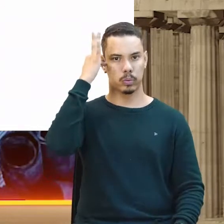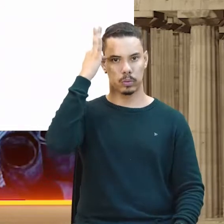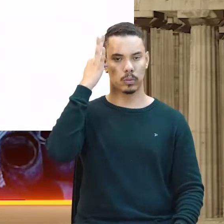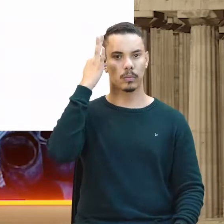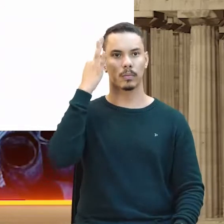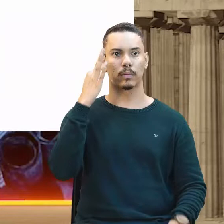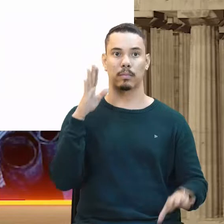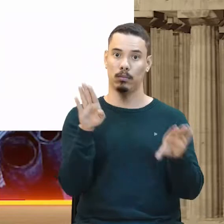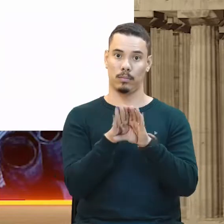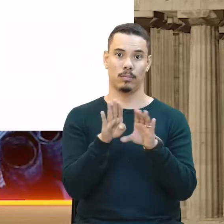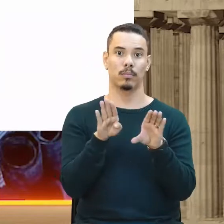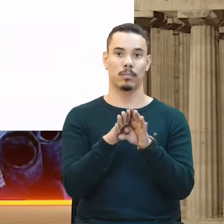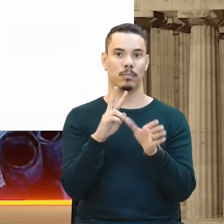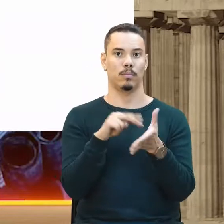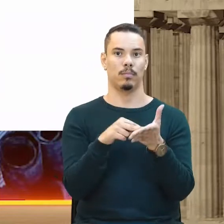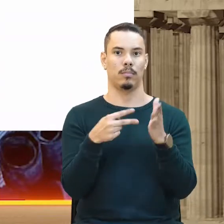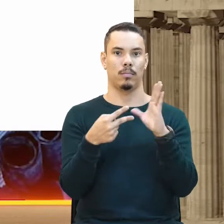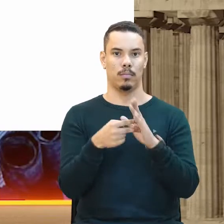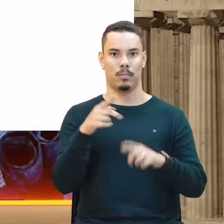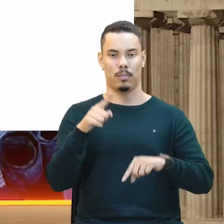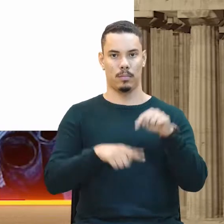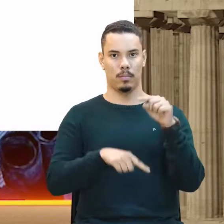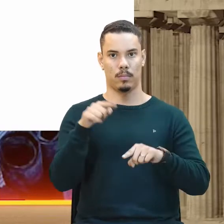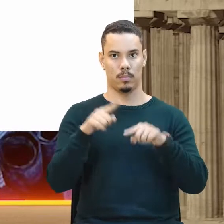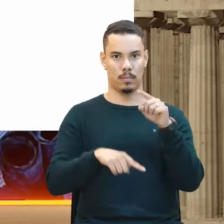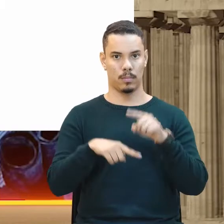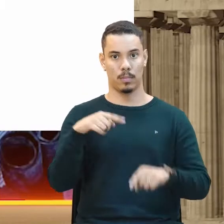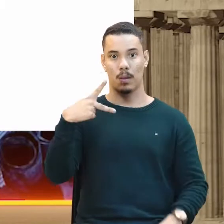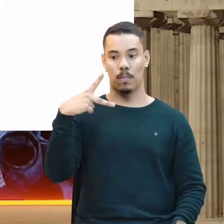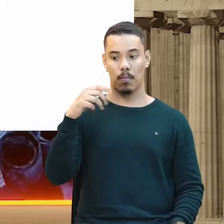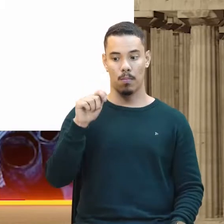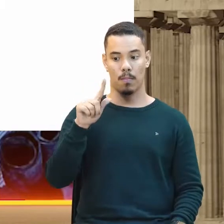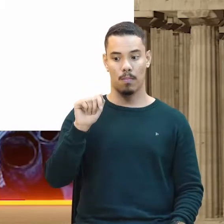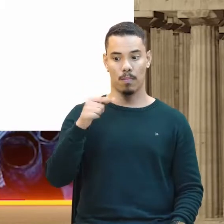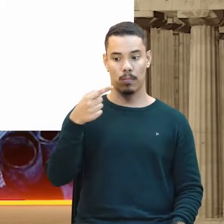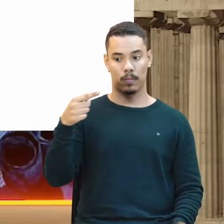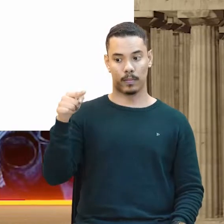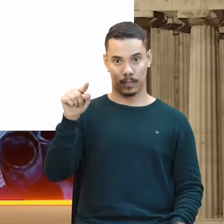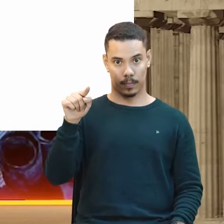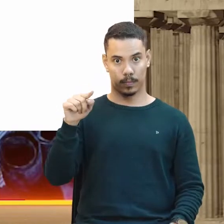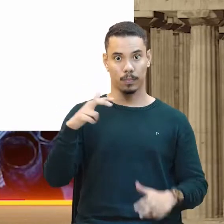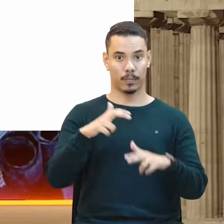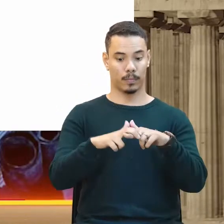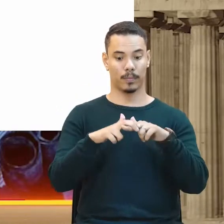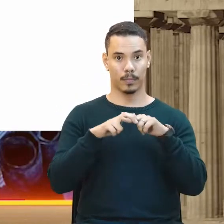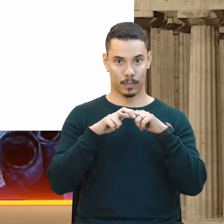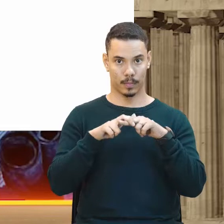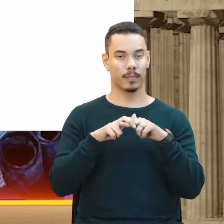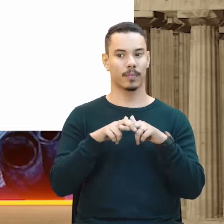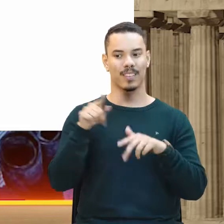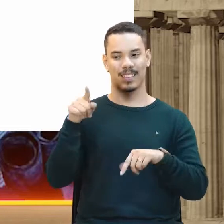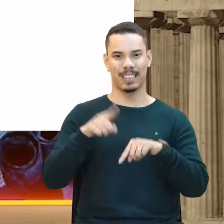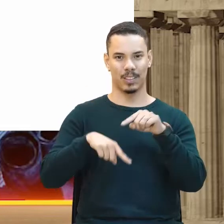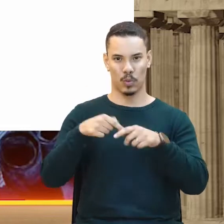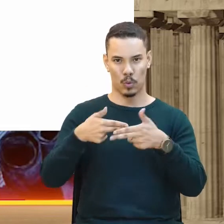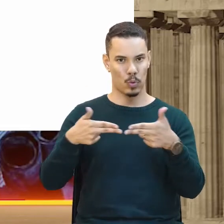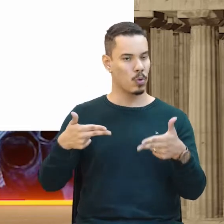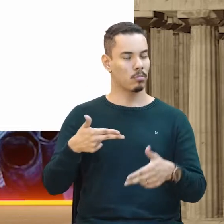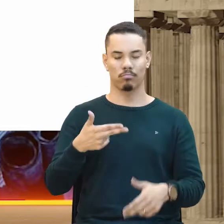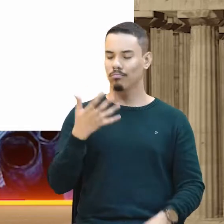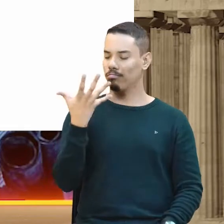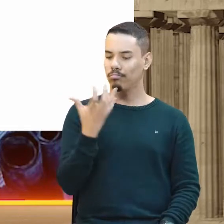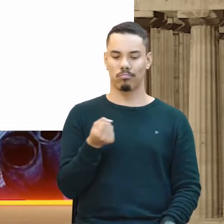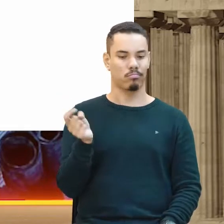eram consideradas obras pagãs. E essas obras não era permitido a leitura